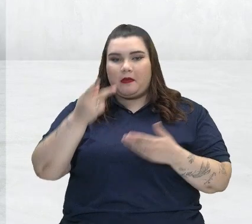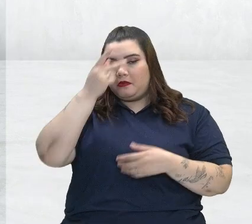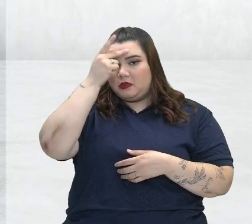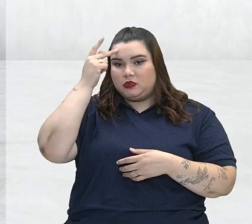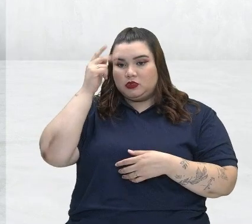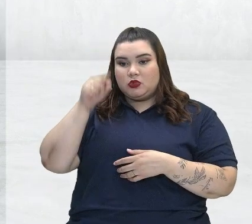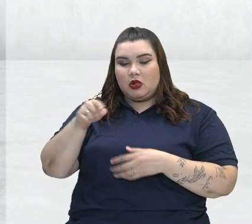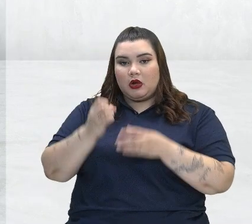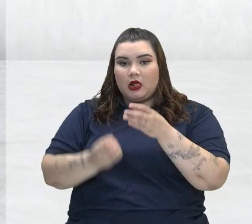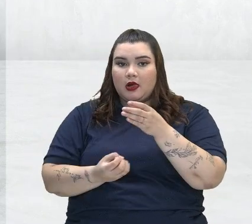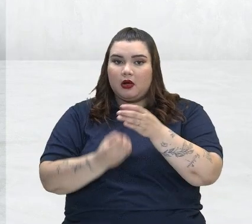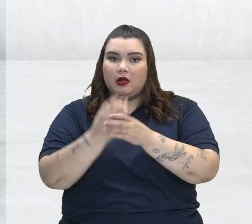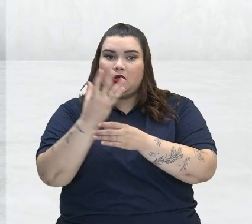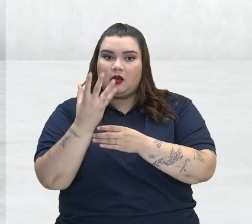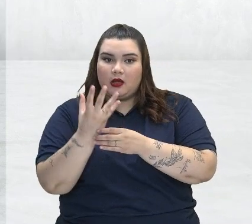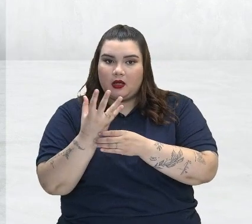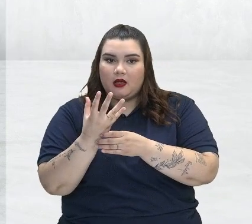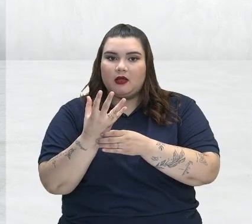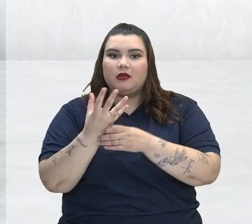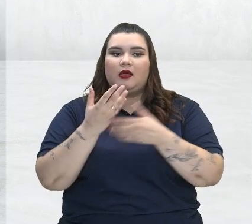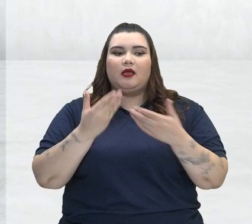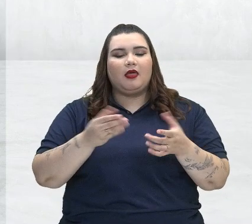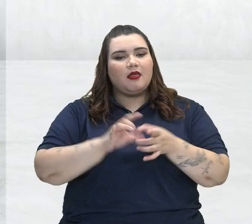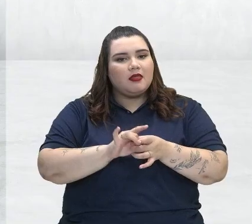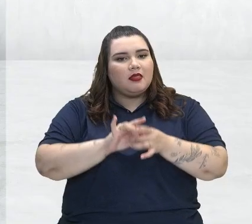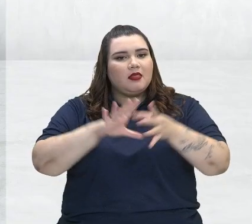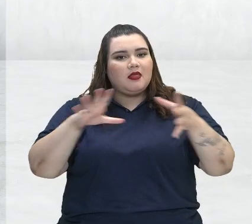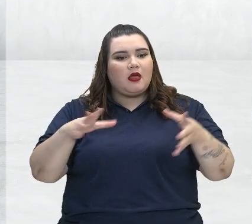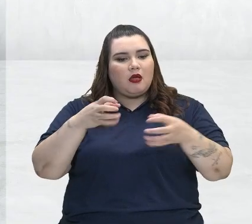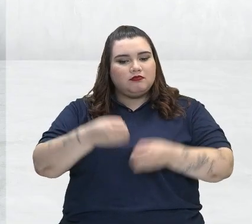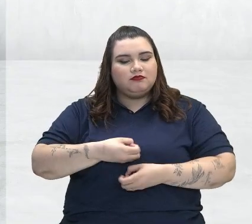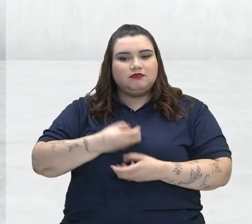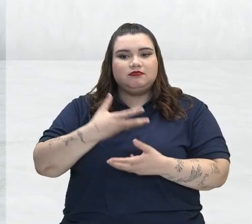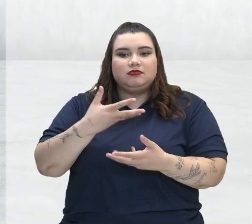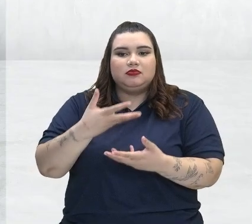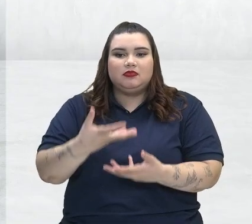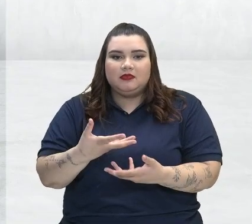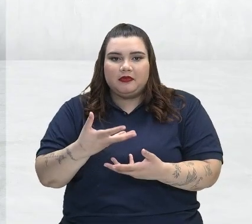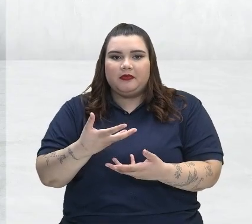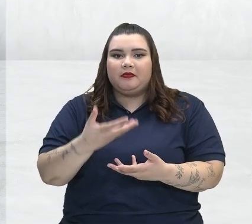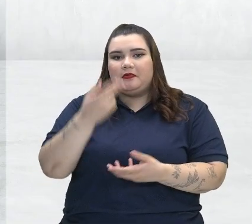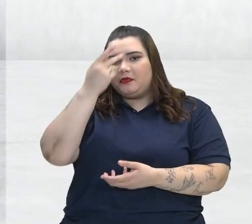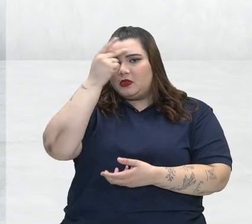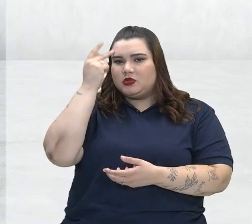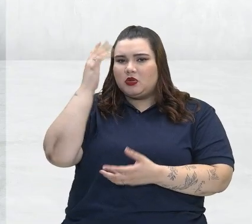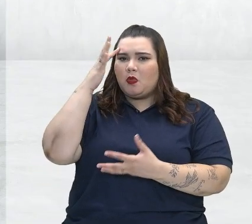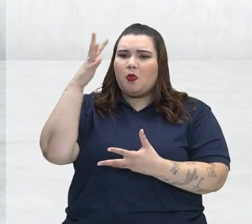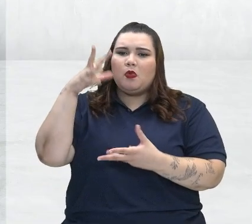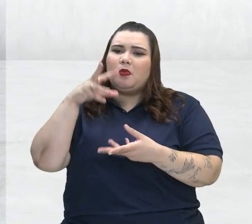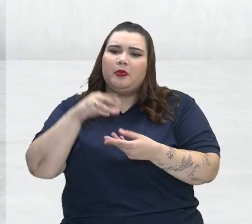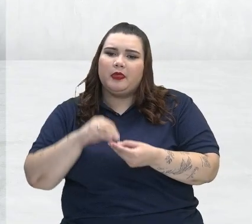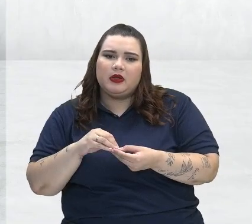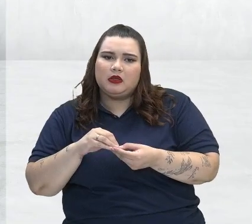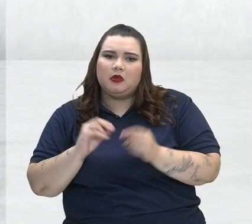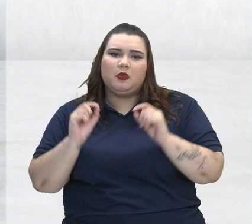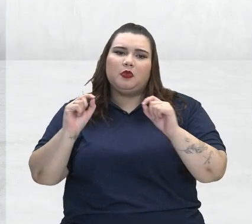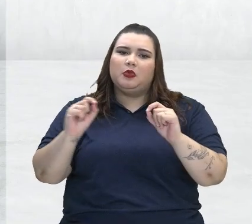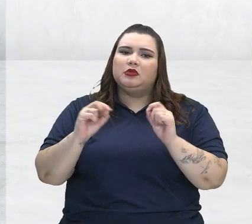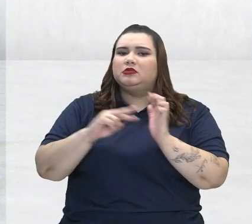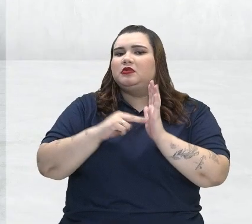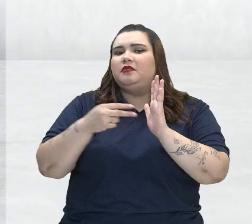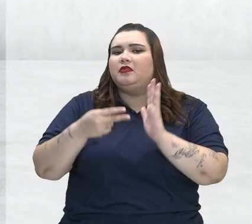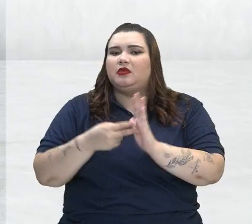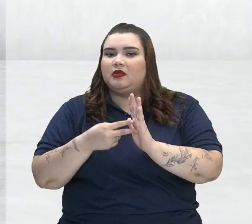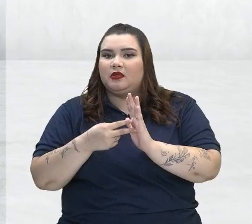cria essa obra, ele dá a liberdade do espectador fazer a sua interpretação. O que seria isso?